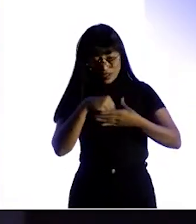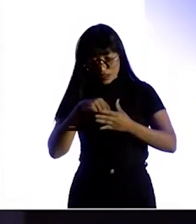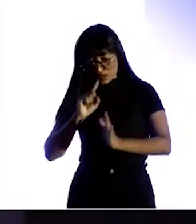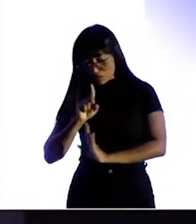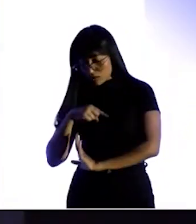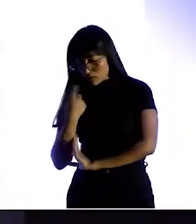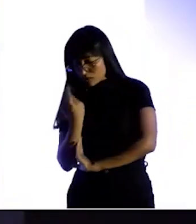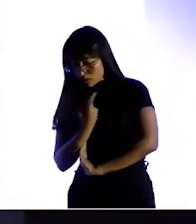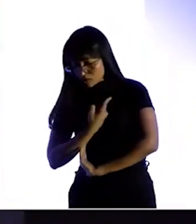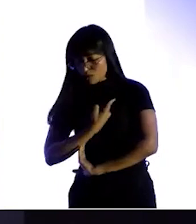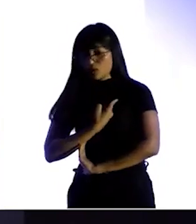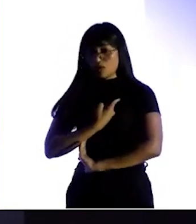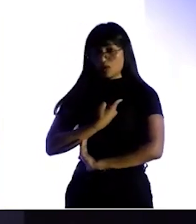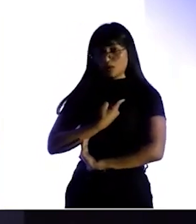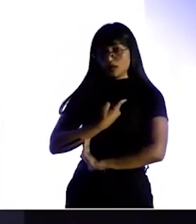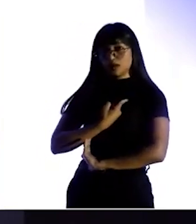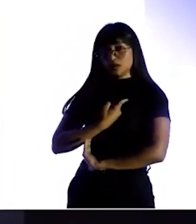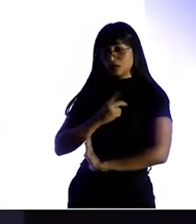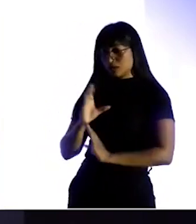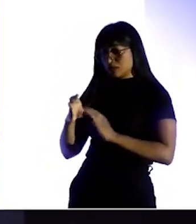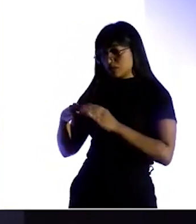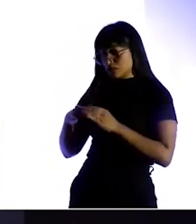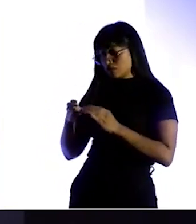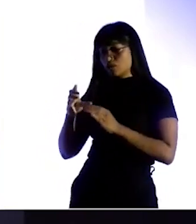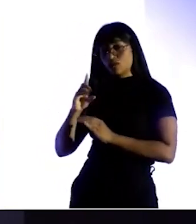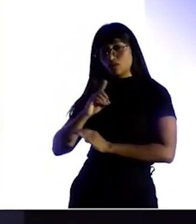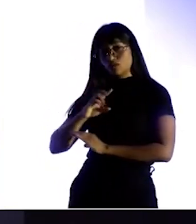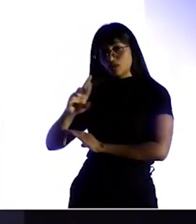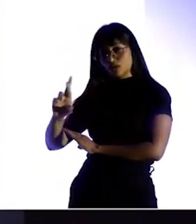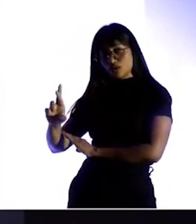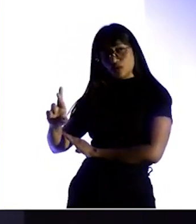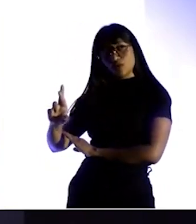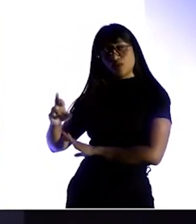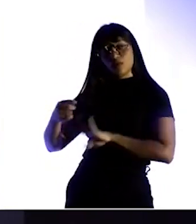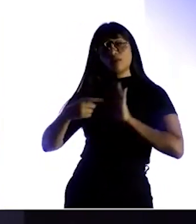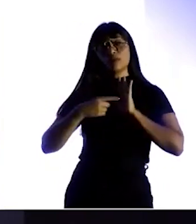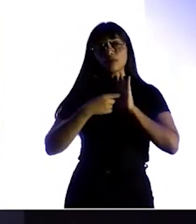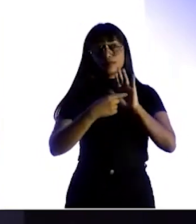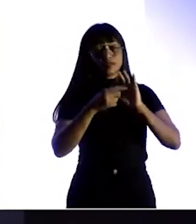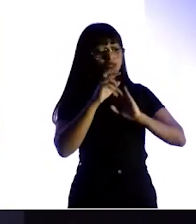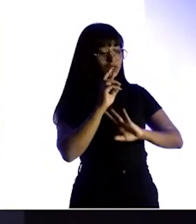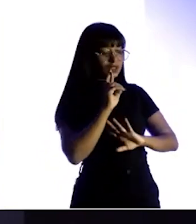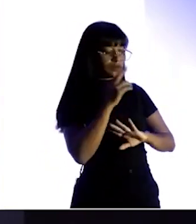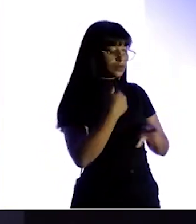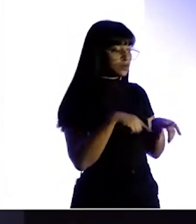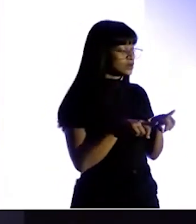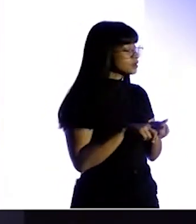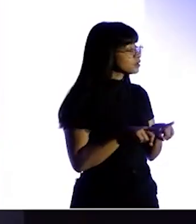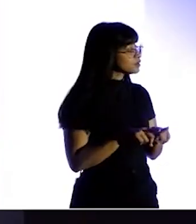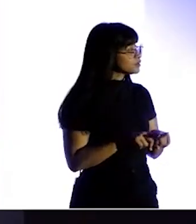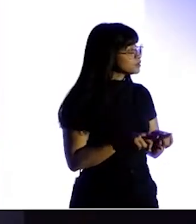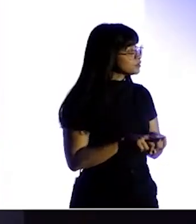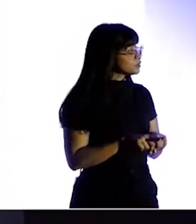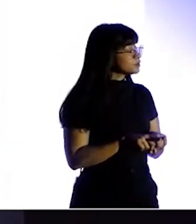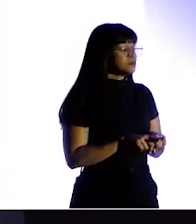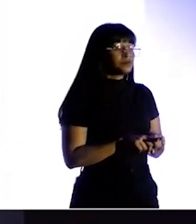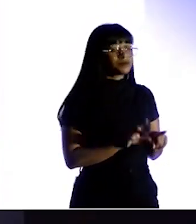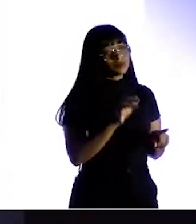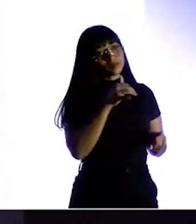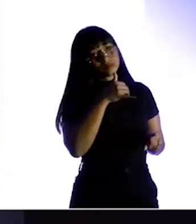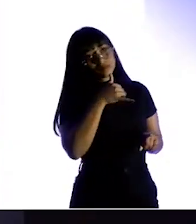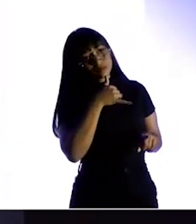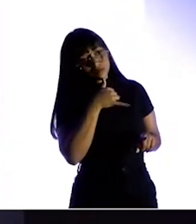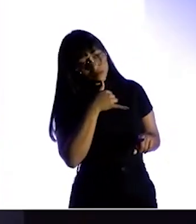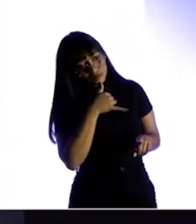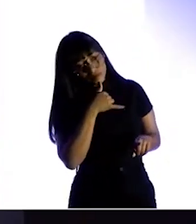efetiva, algumas dificuldades que nós temos, apresentar aqui alguns resultados, infelizmente resultados esses